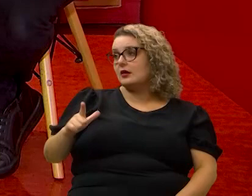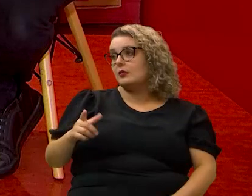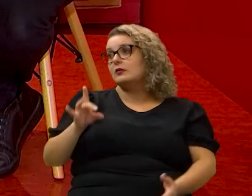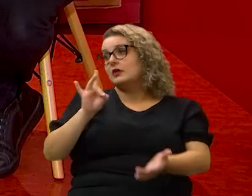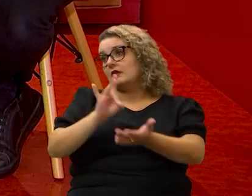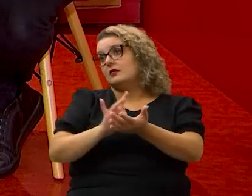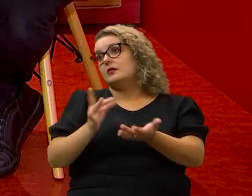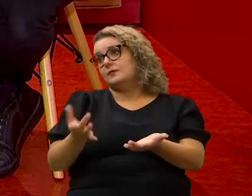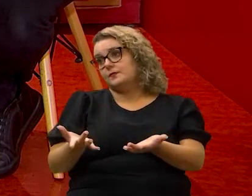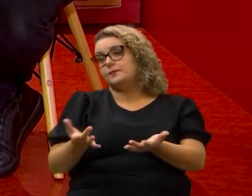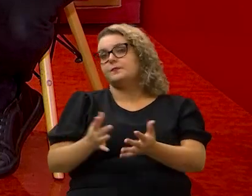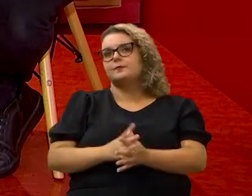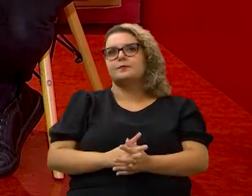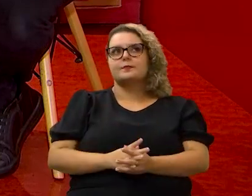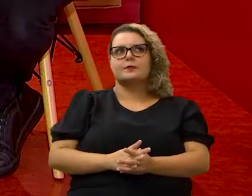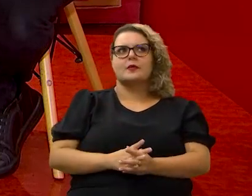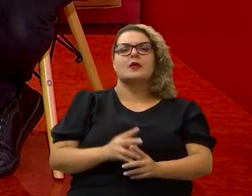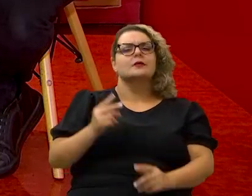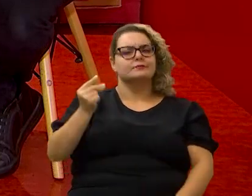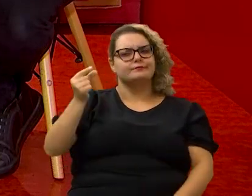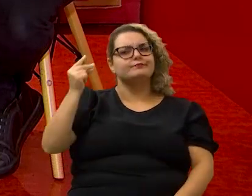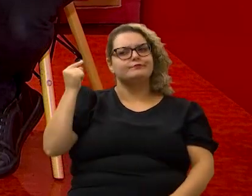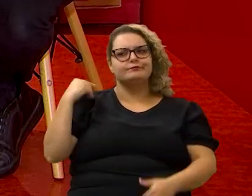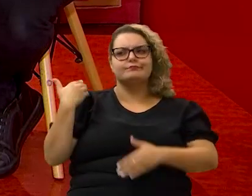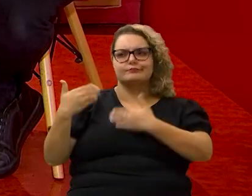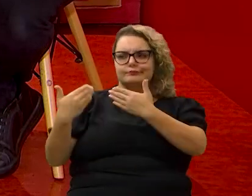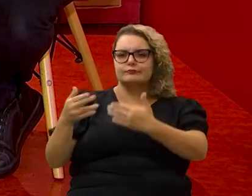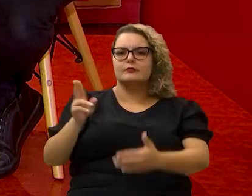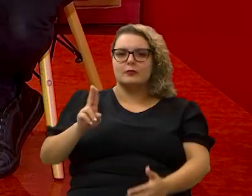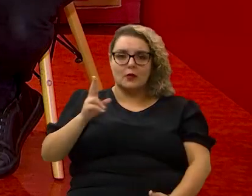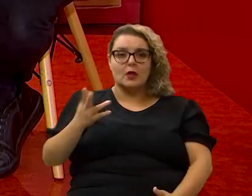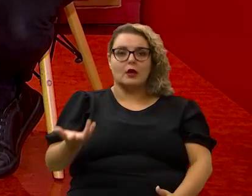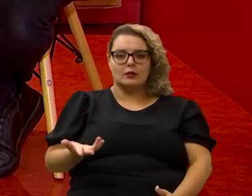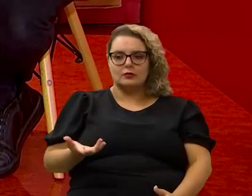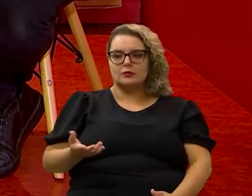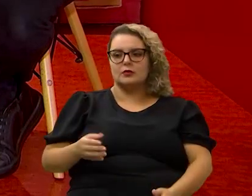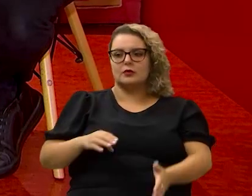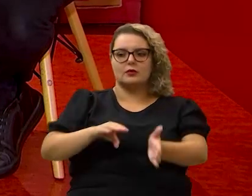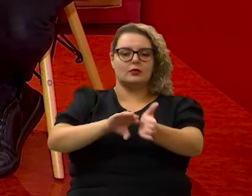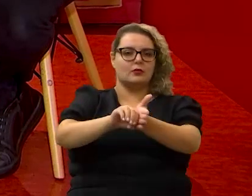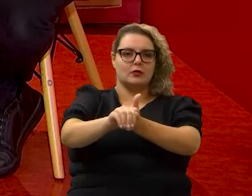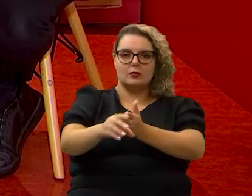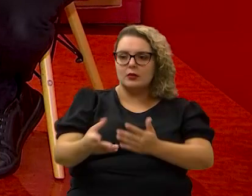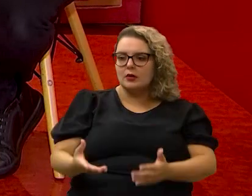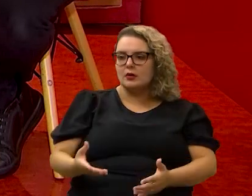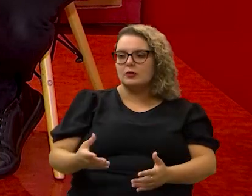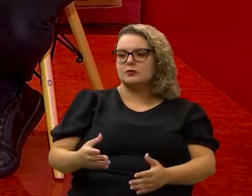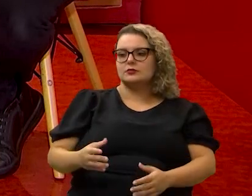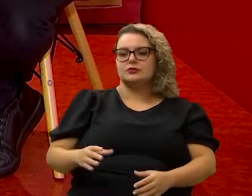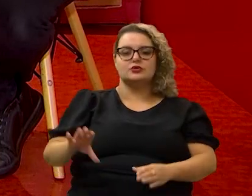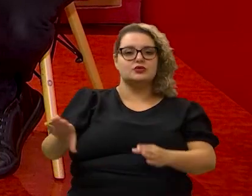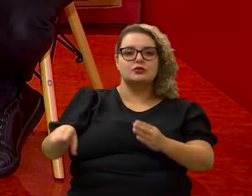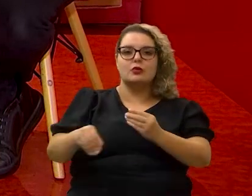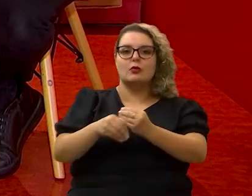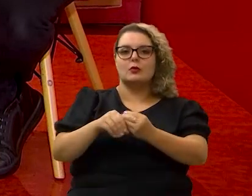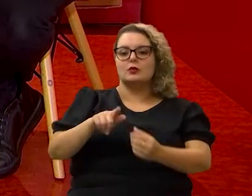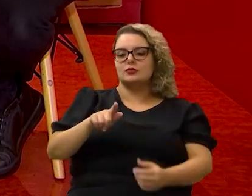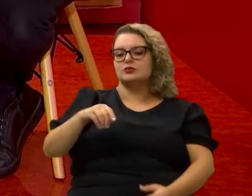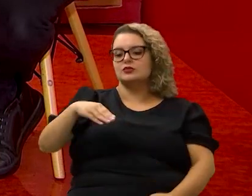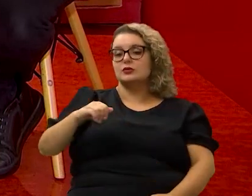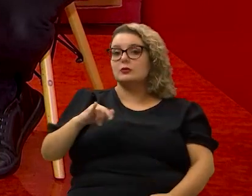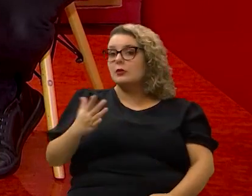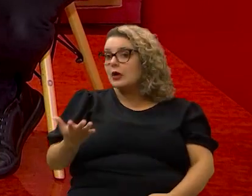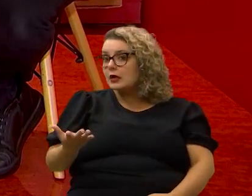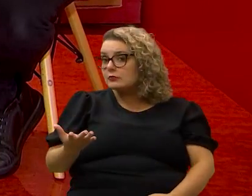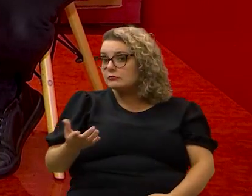verdade, a gente já vem usando há bastante tempo, né? Então, a ferramenta do Google de autocompletar o Gmail, que é